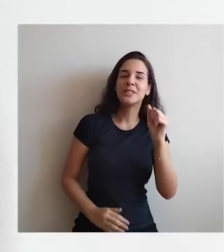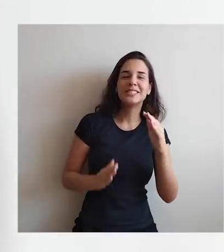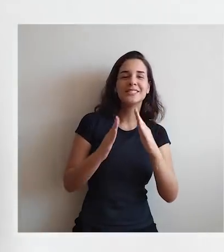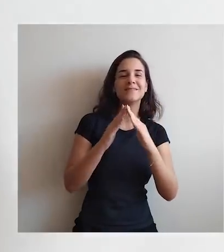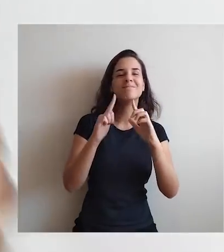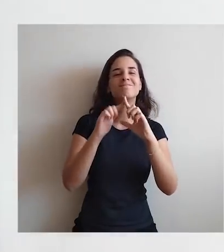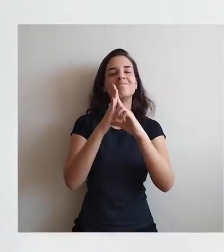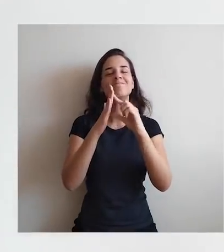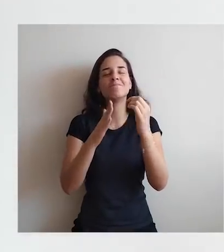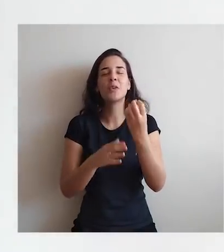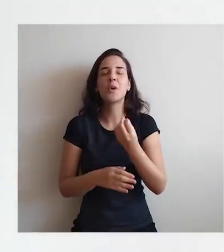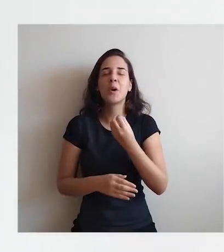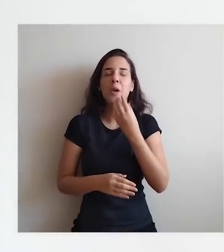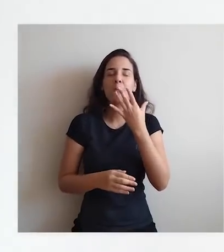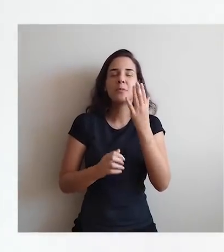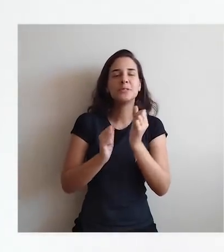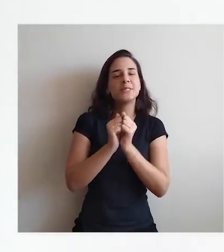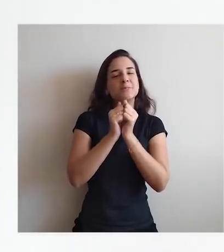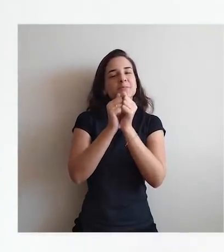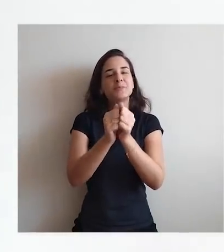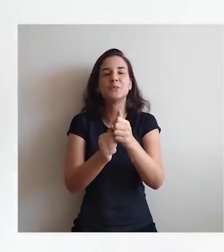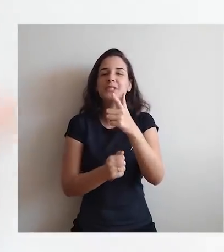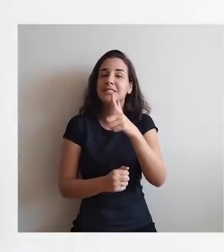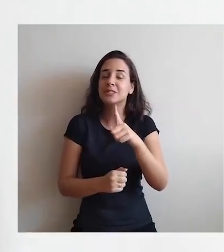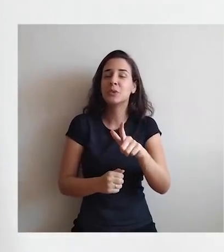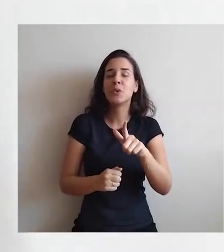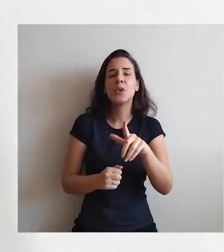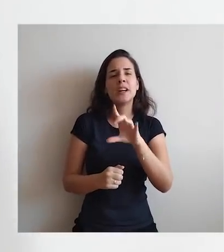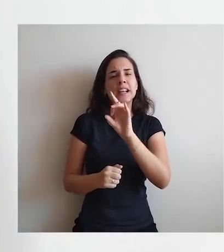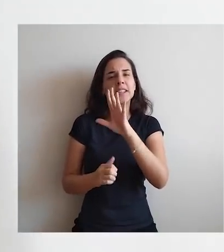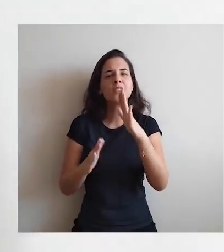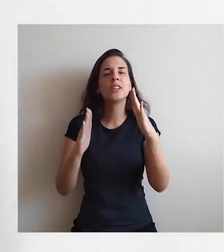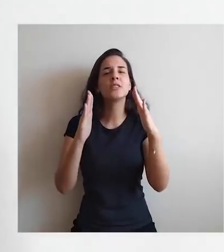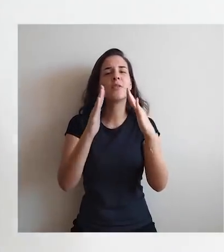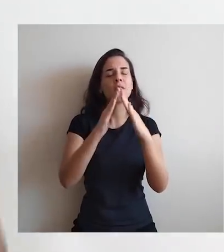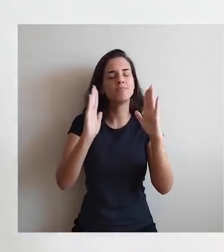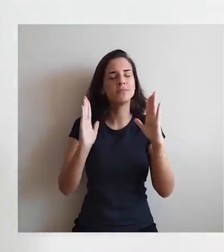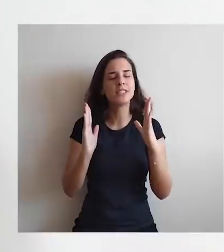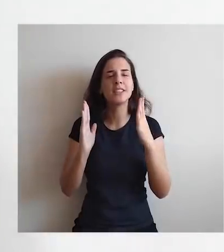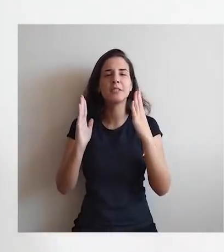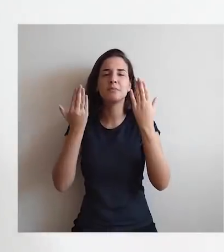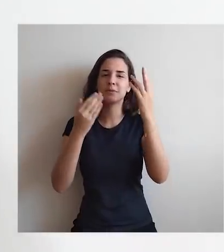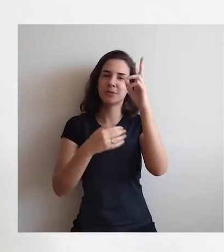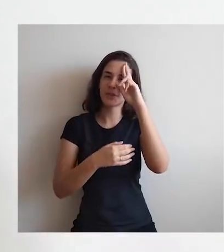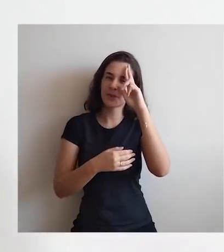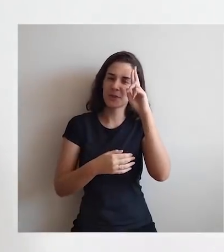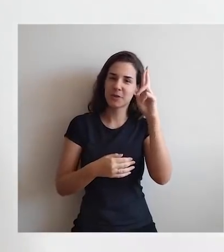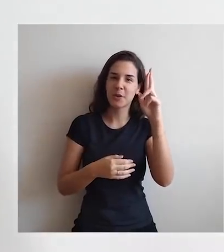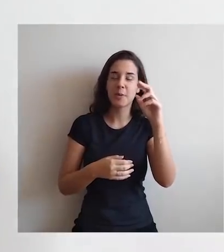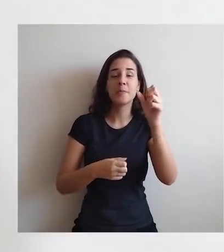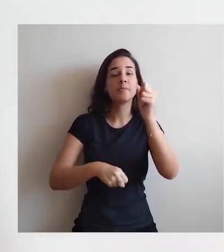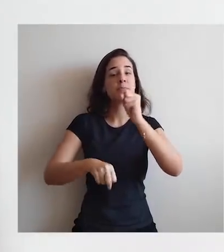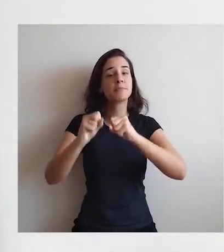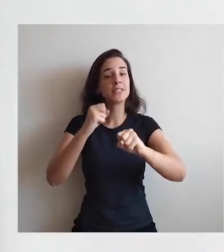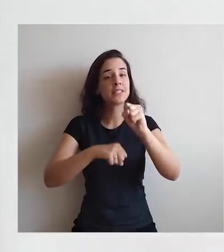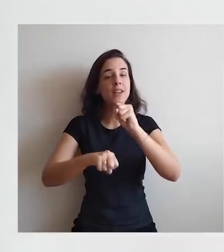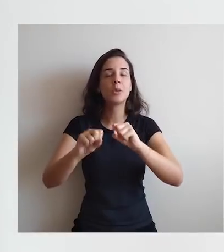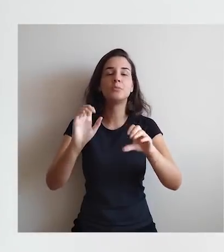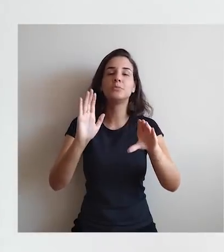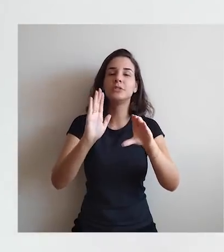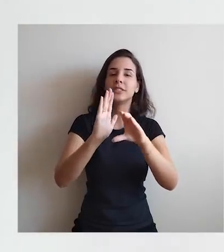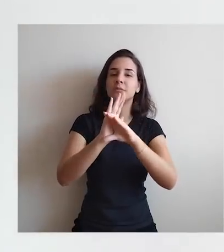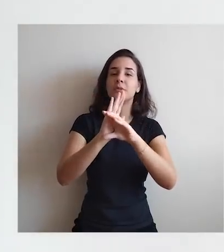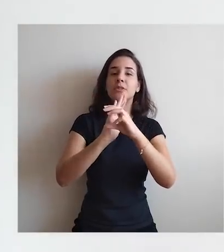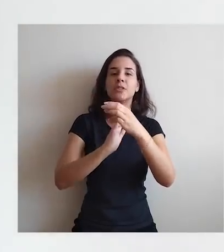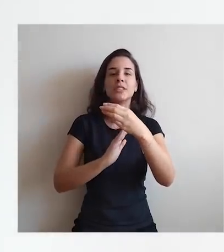dia, igreja. Como é bom estarmos juntos mais uma vez, ainda aqui de casa em casa, celebrando o Senhor. A palavra de Deus diz